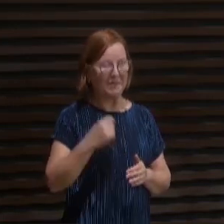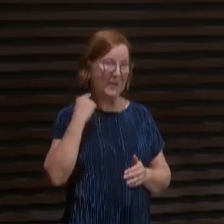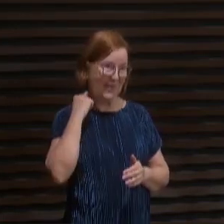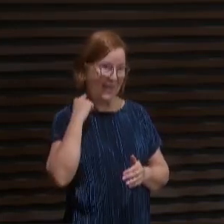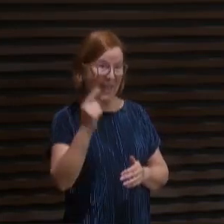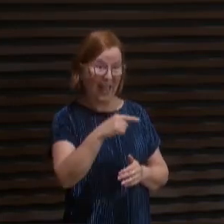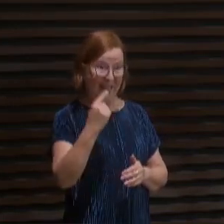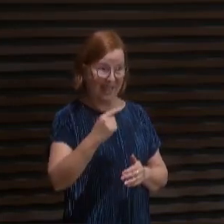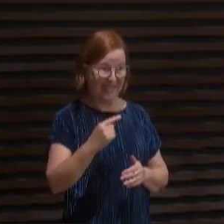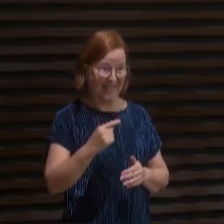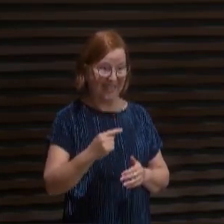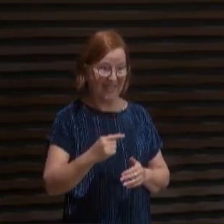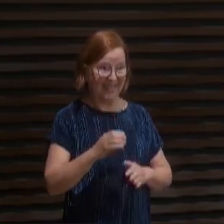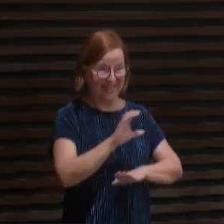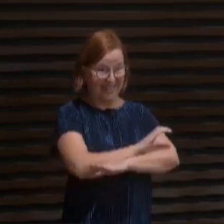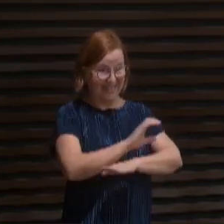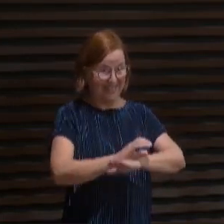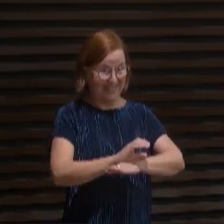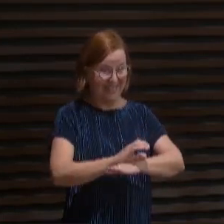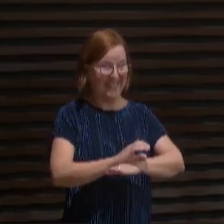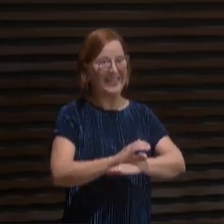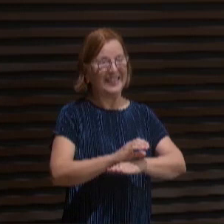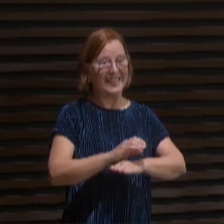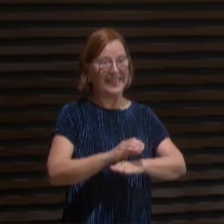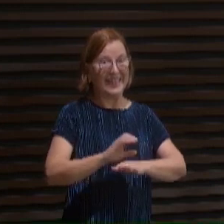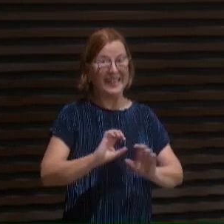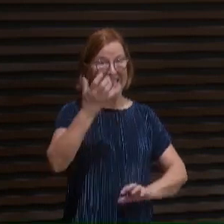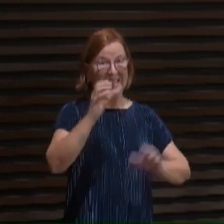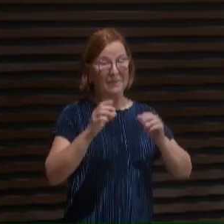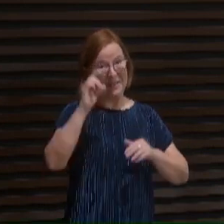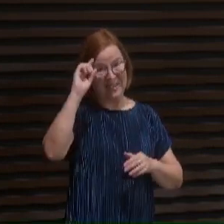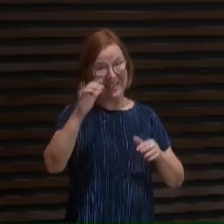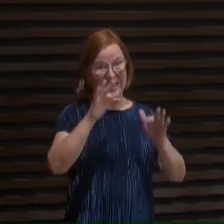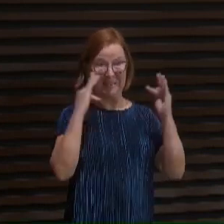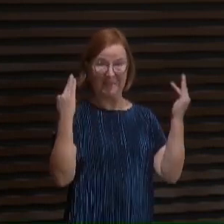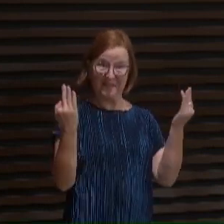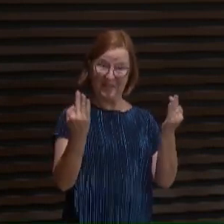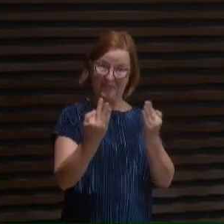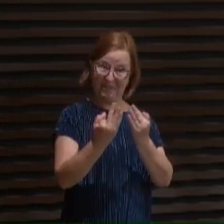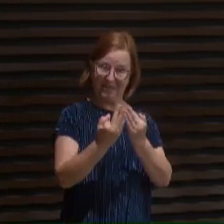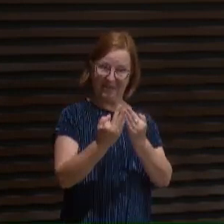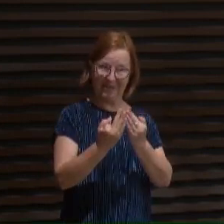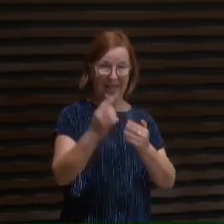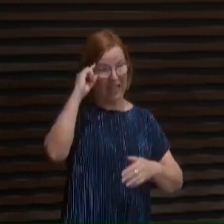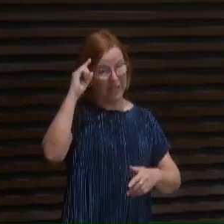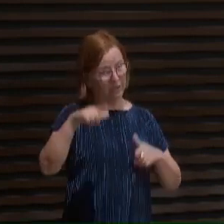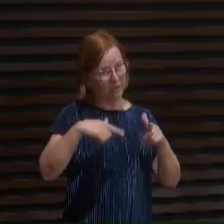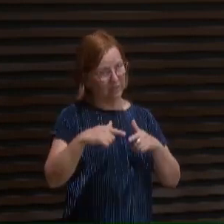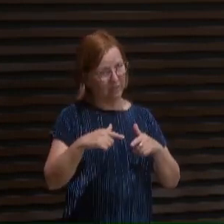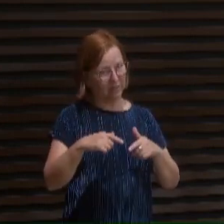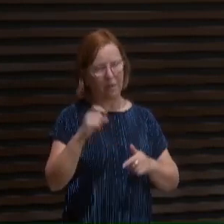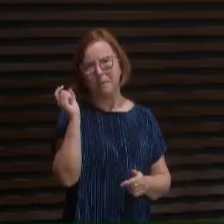Chácara Canaã, celebrando o Dia da Família. É o dia do trabalho.